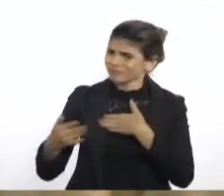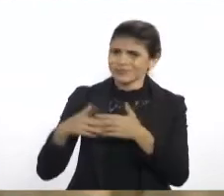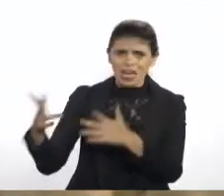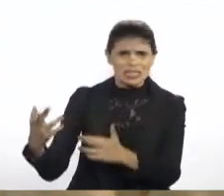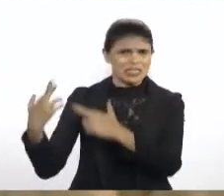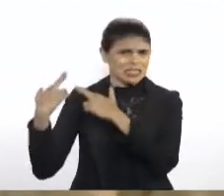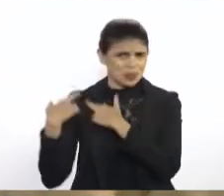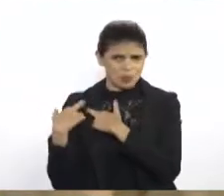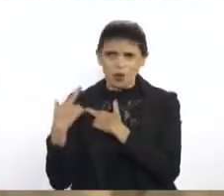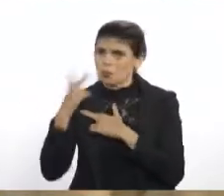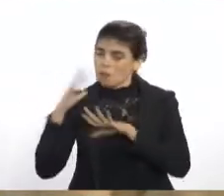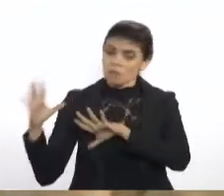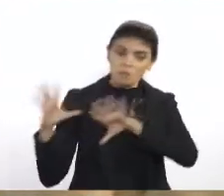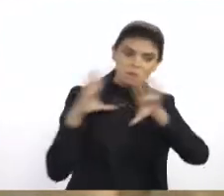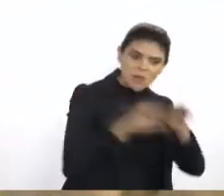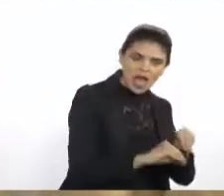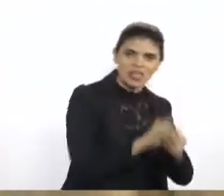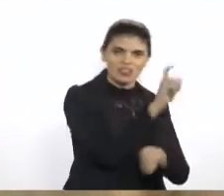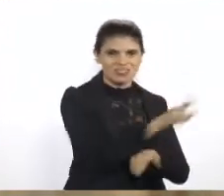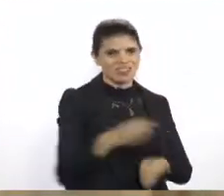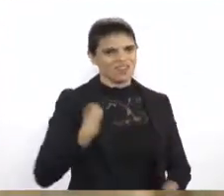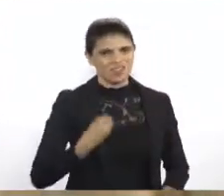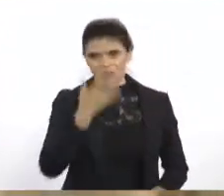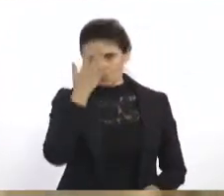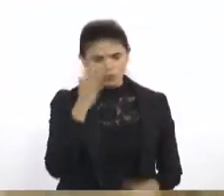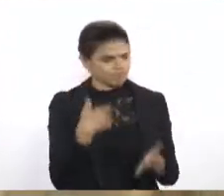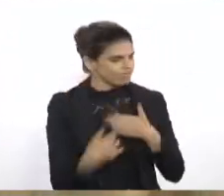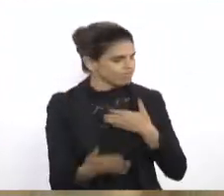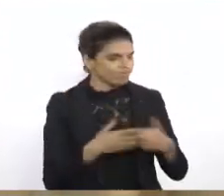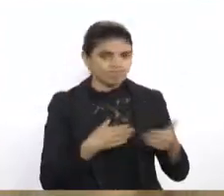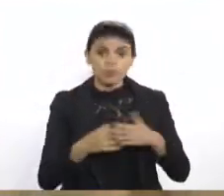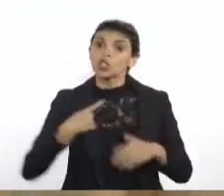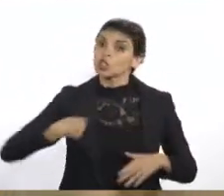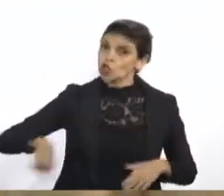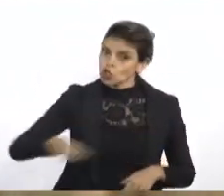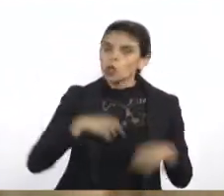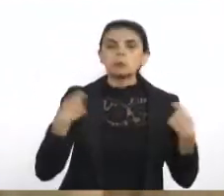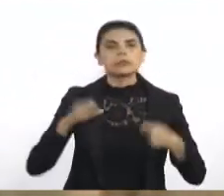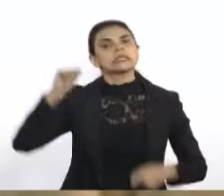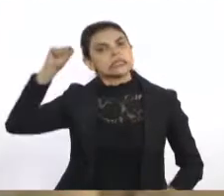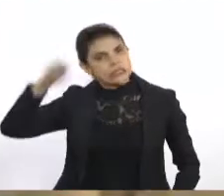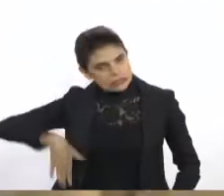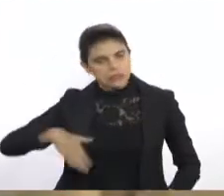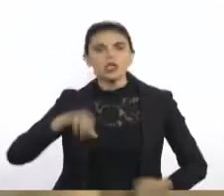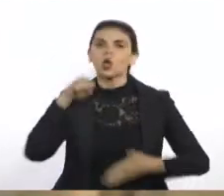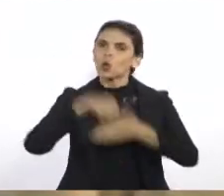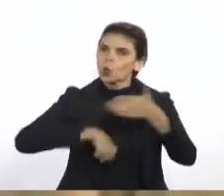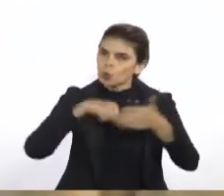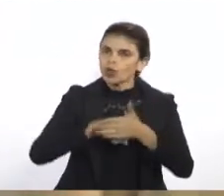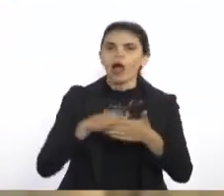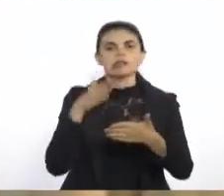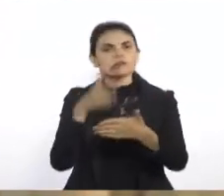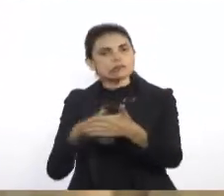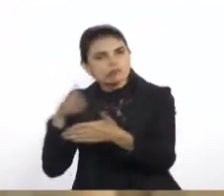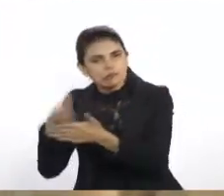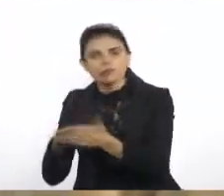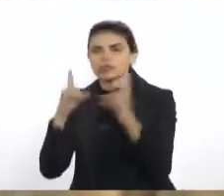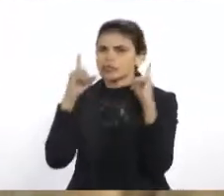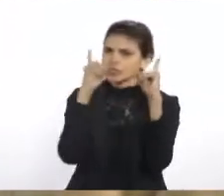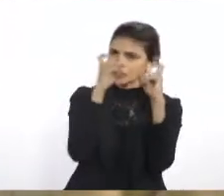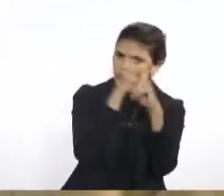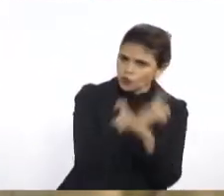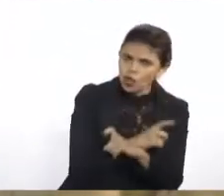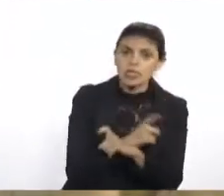Não tem que se intrometer na vida dos outros. Então, a gente tem, sim, que lutar com essa burocracia excessiva, com